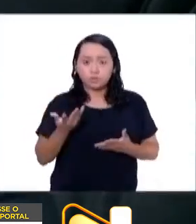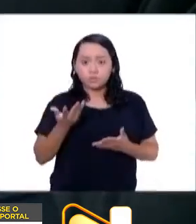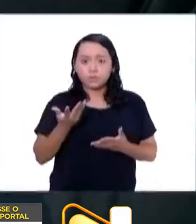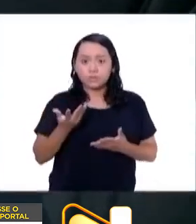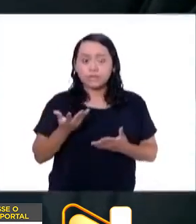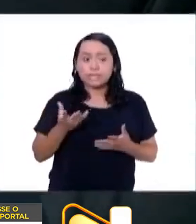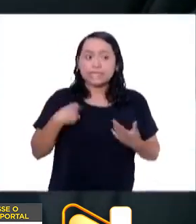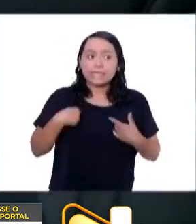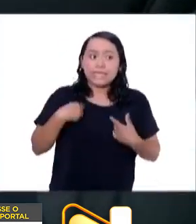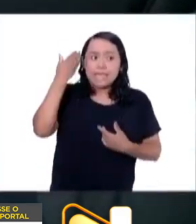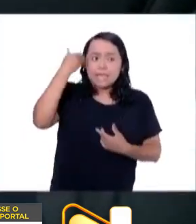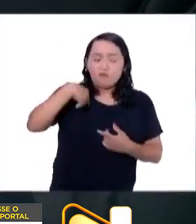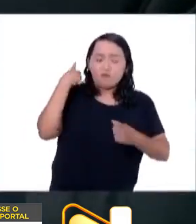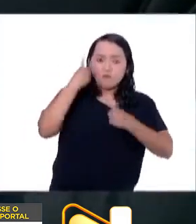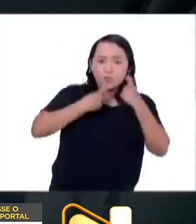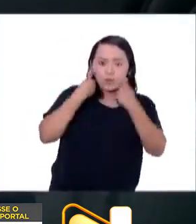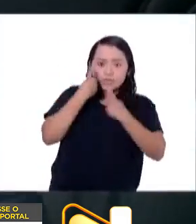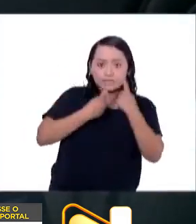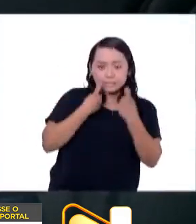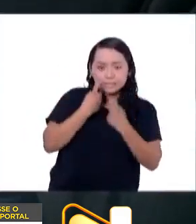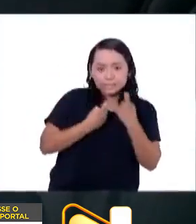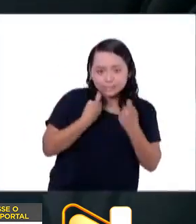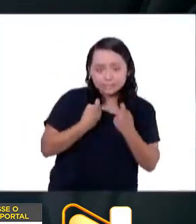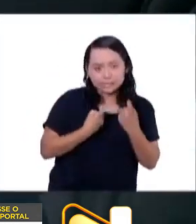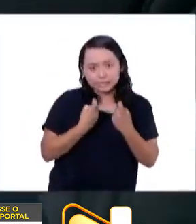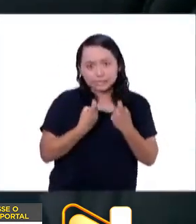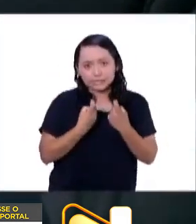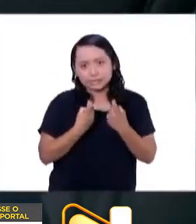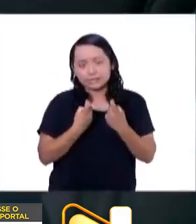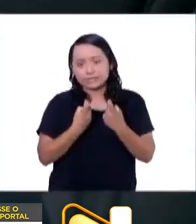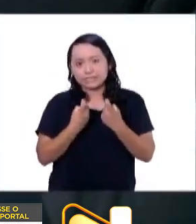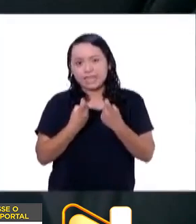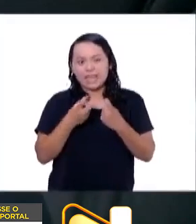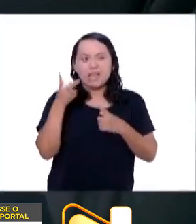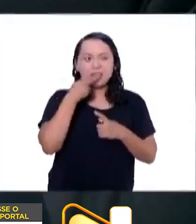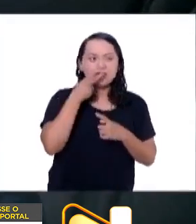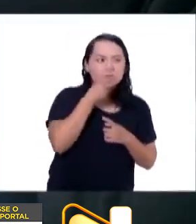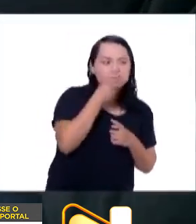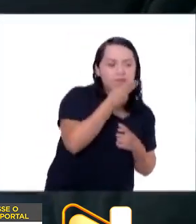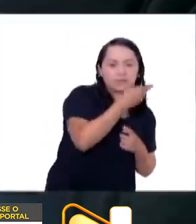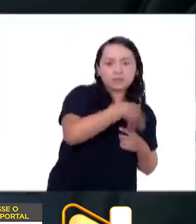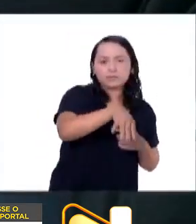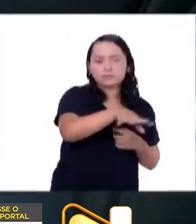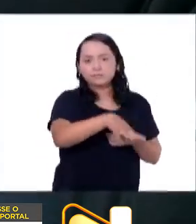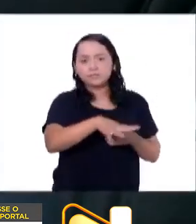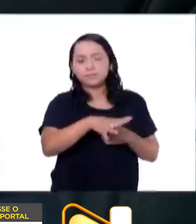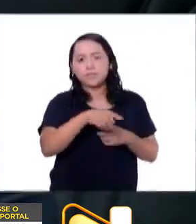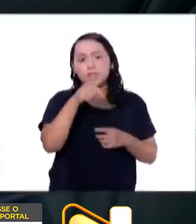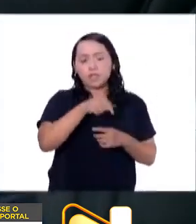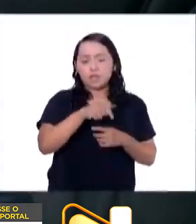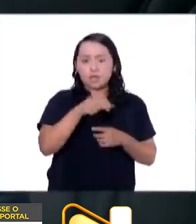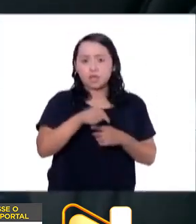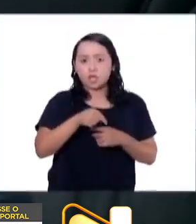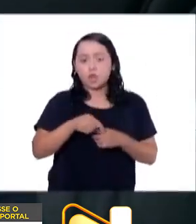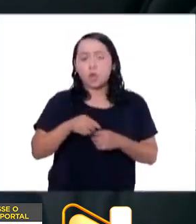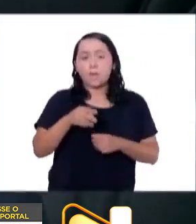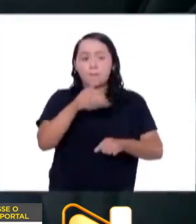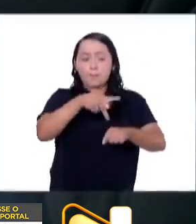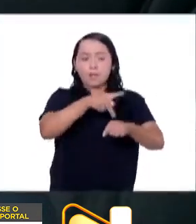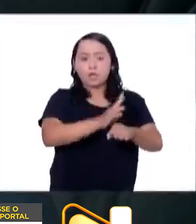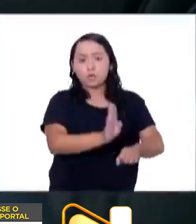me preocupa o populismo em excesso. Porque num país chamado